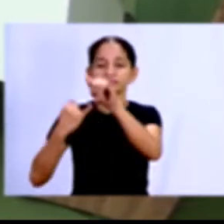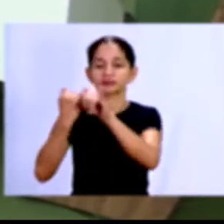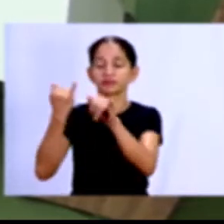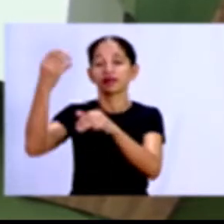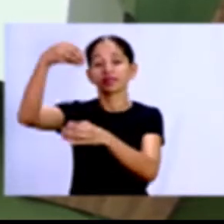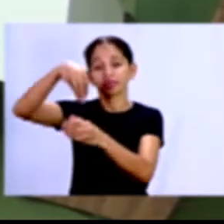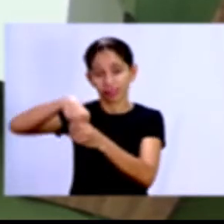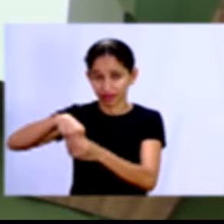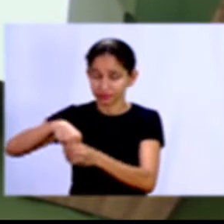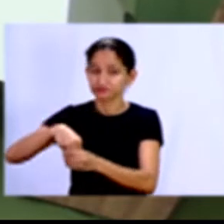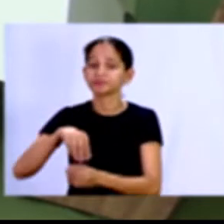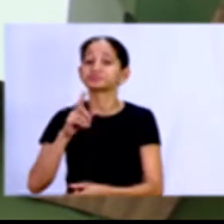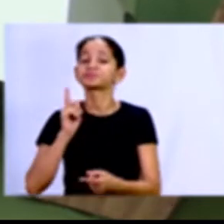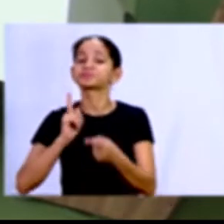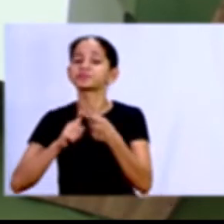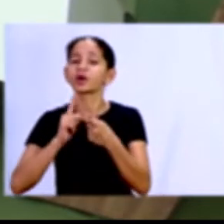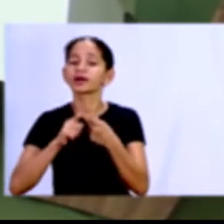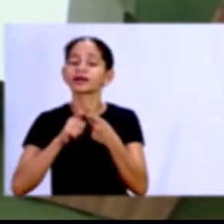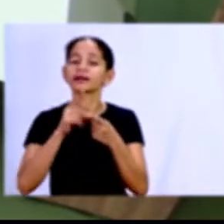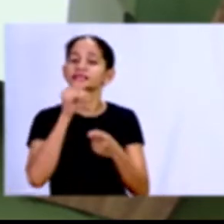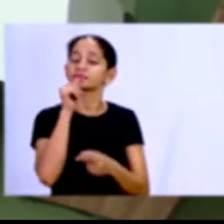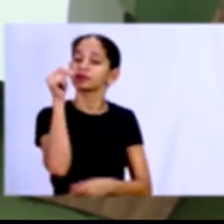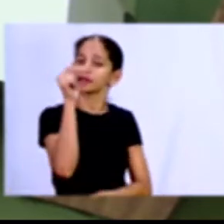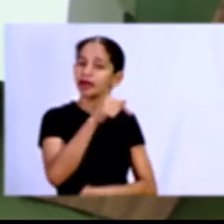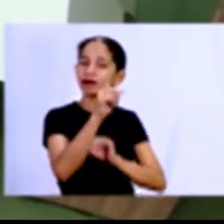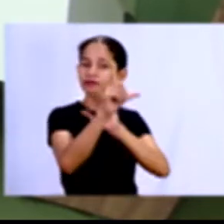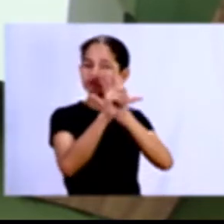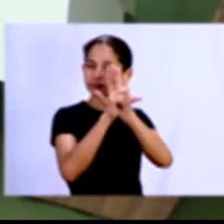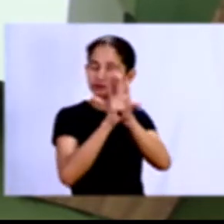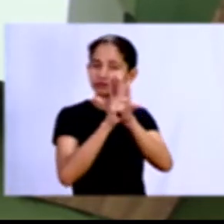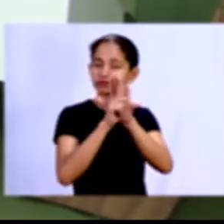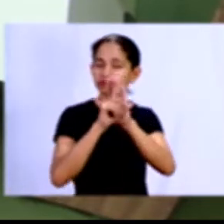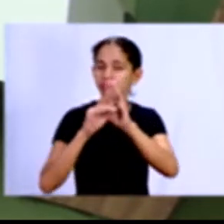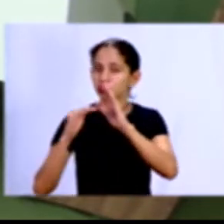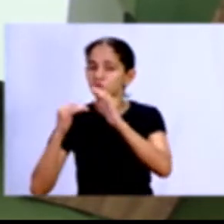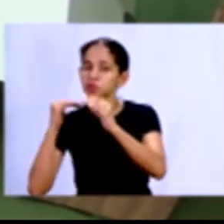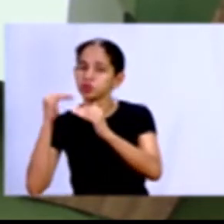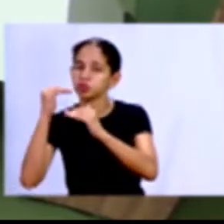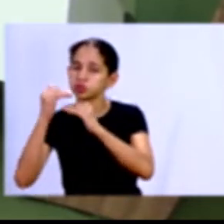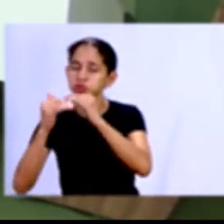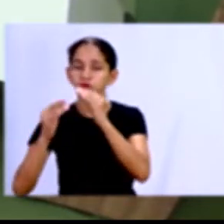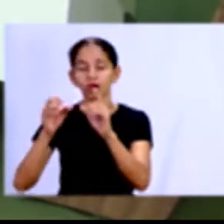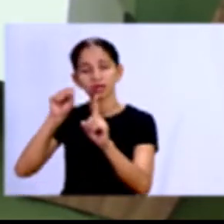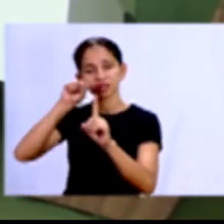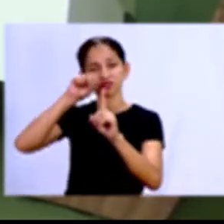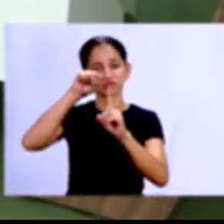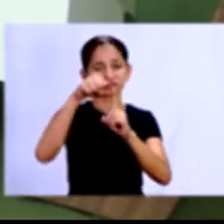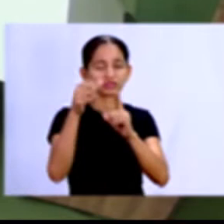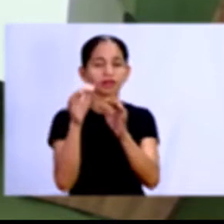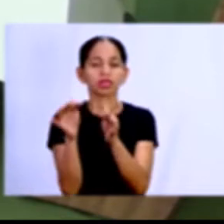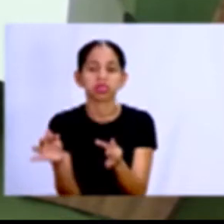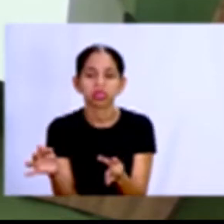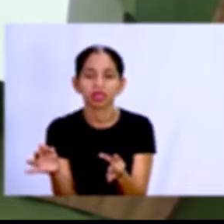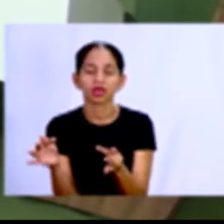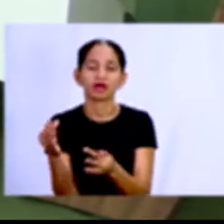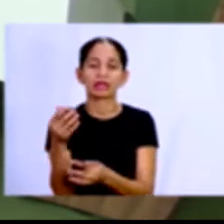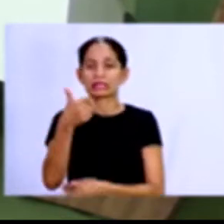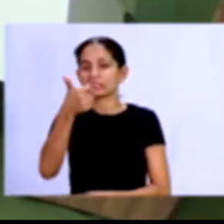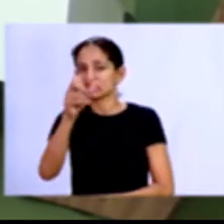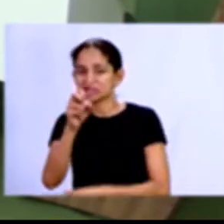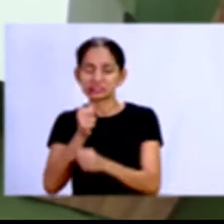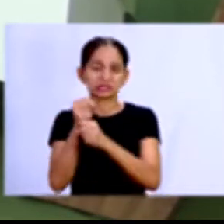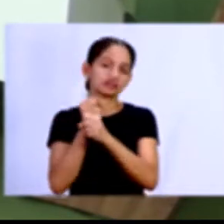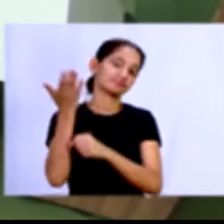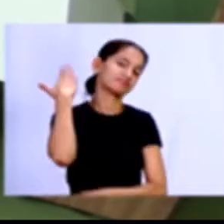É porque a legislação, ela é flexível mesmo, né? Vai acompanhando a evolução da sociedade, né? Então, há 10, 15 anos